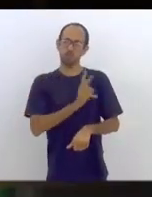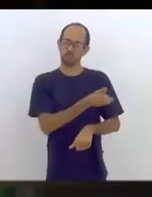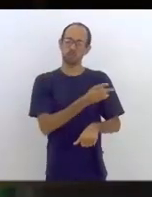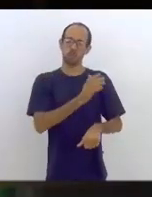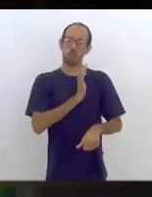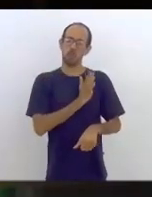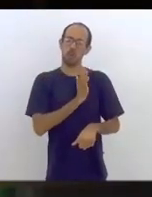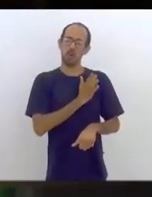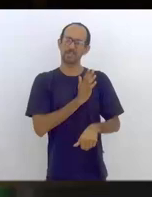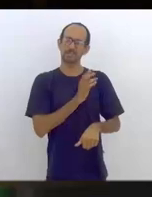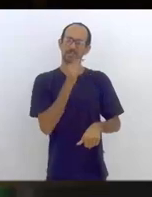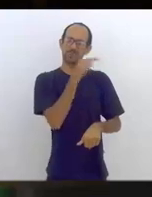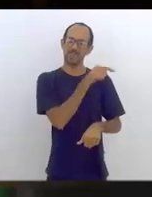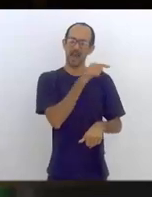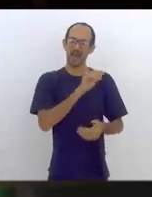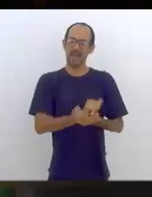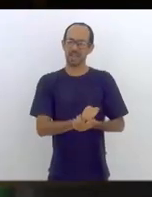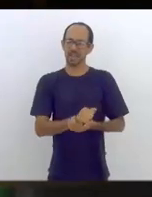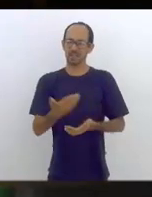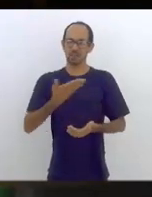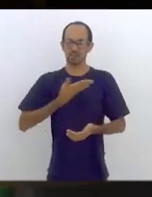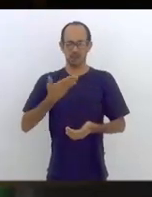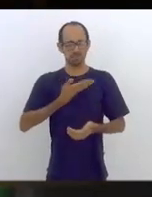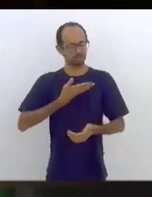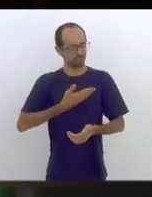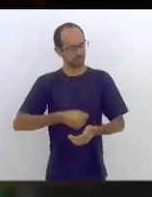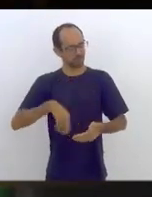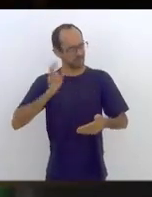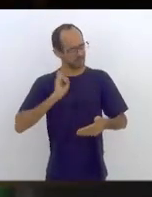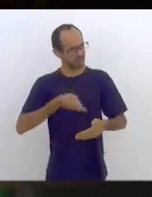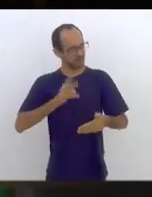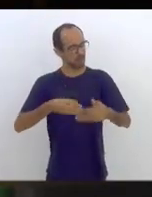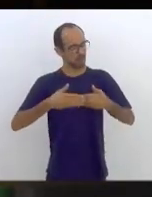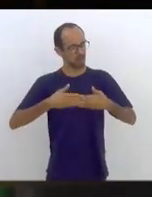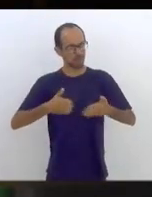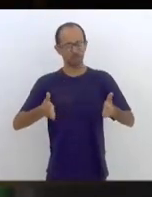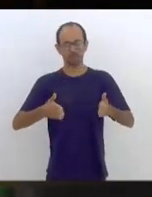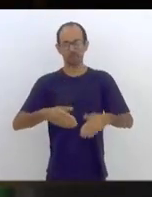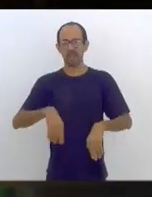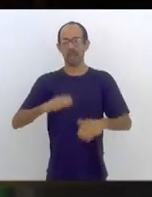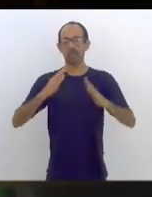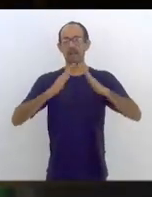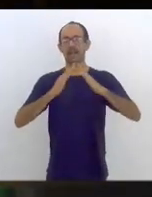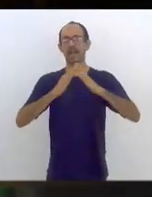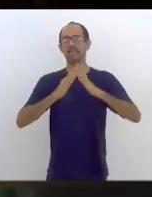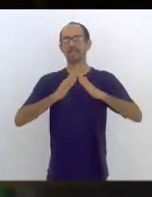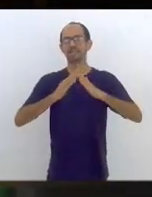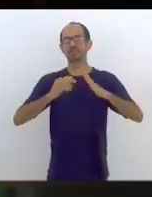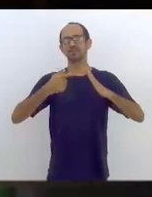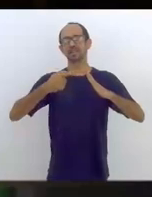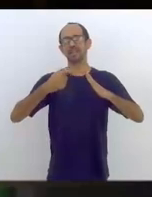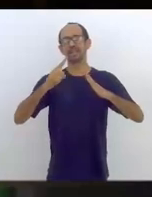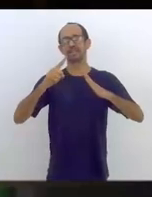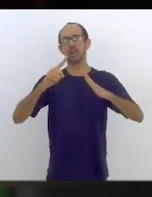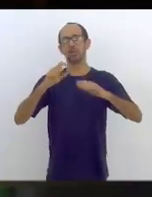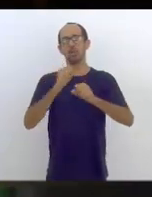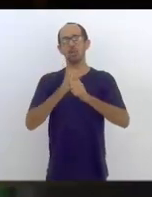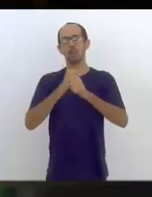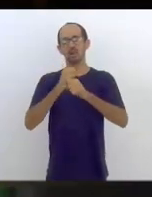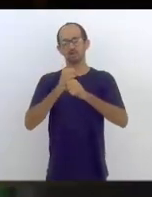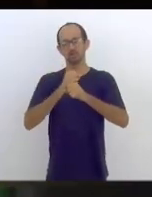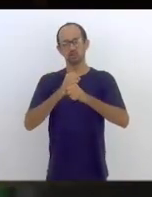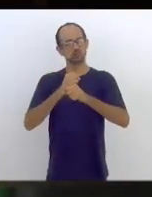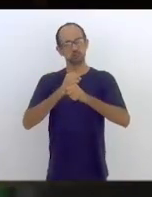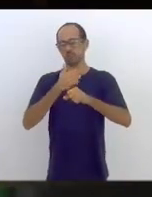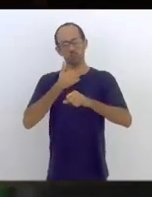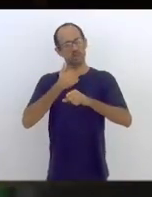tiver um amigo, uma amiga, o Renascença abriu essas portas. É uma casa com 71 anos, então a gente não pode esquecer tudo que lá acontece,